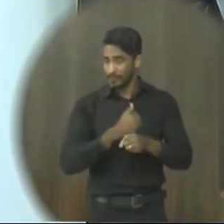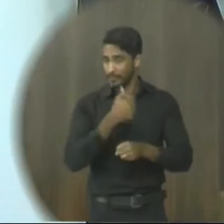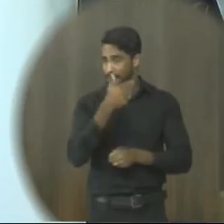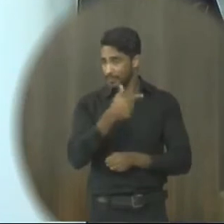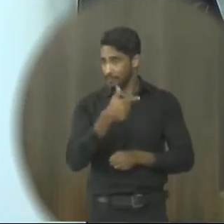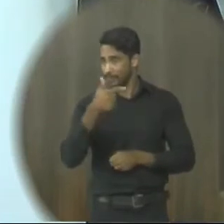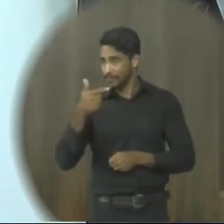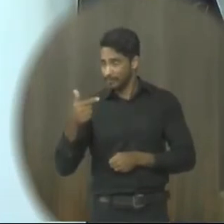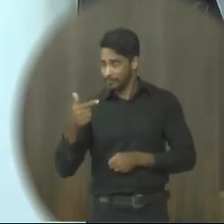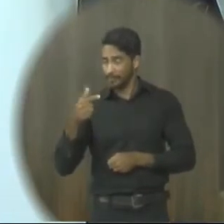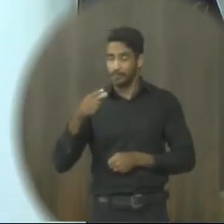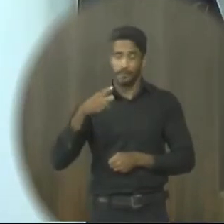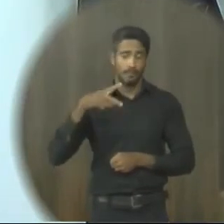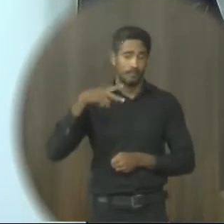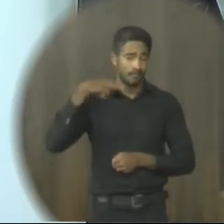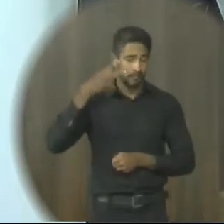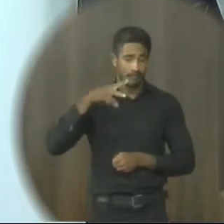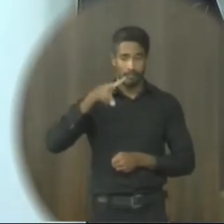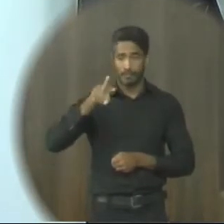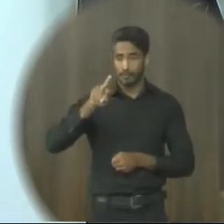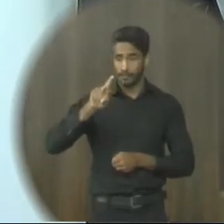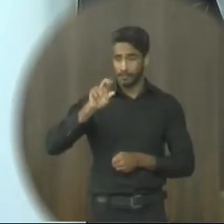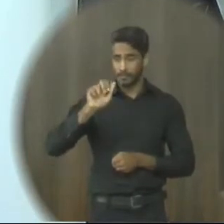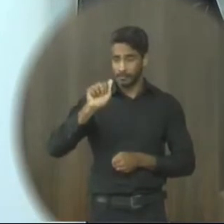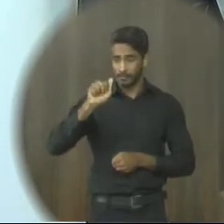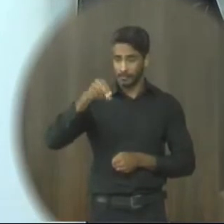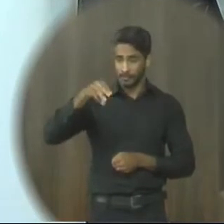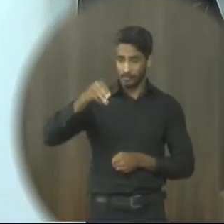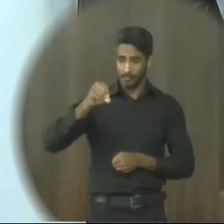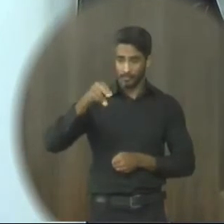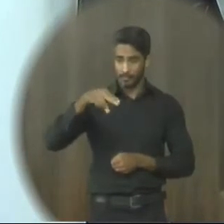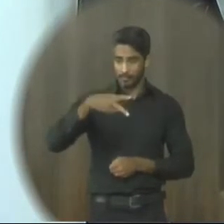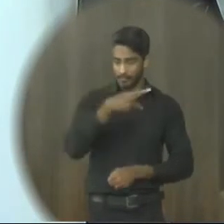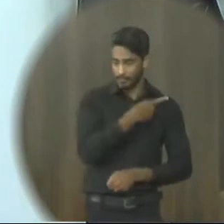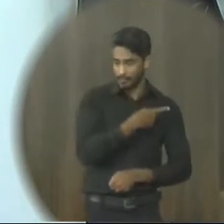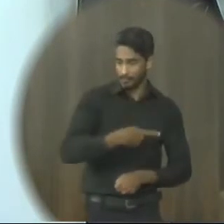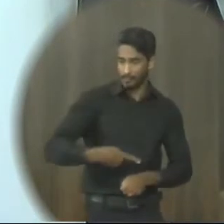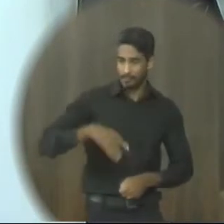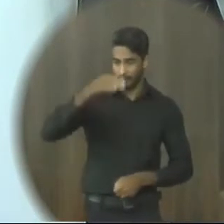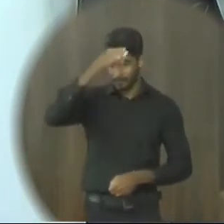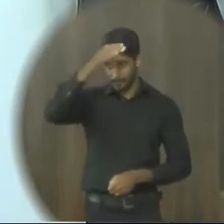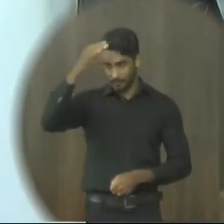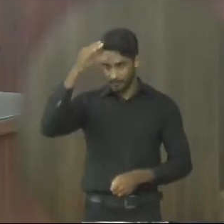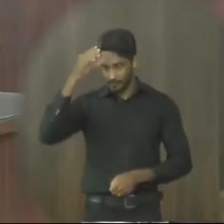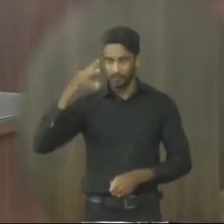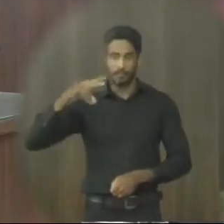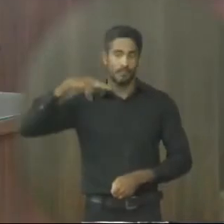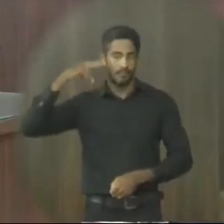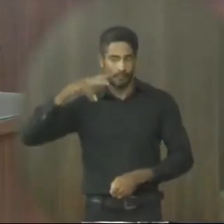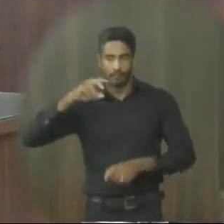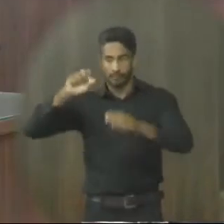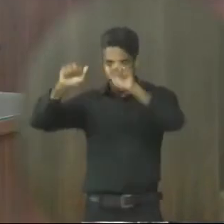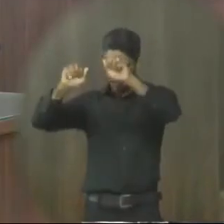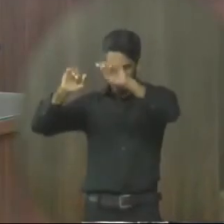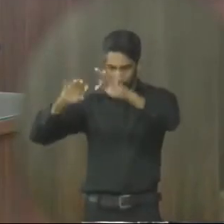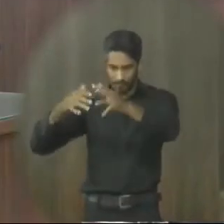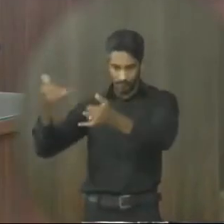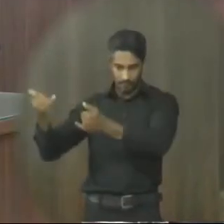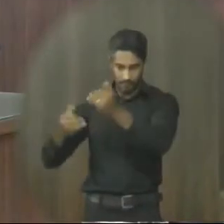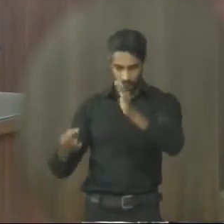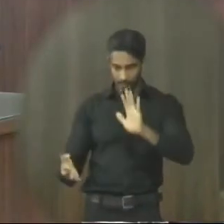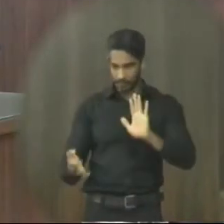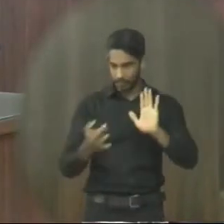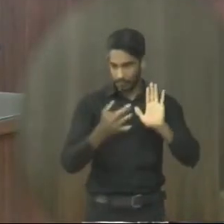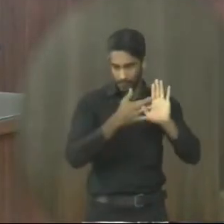078-2022, ao excelentíssimo senhor Ramon Alessandro Araújo, presidente da Câmara Municipal de Janaúba. A vereadora que se subscreve, veio se a forma regimental